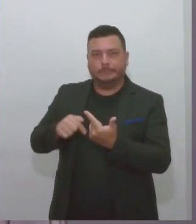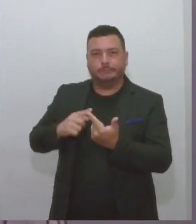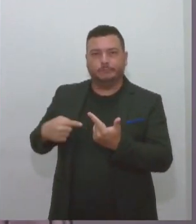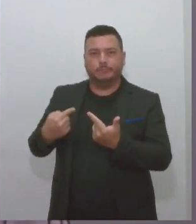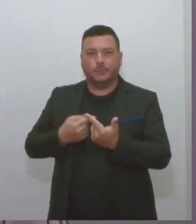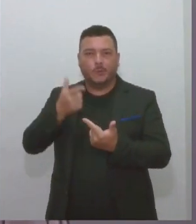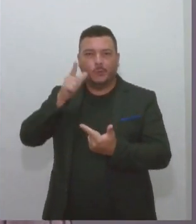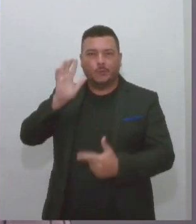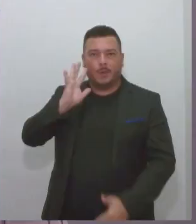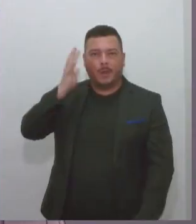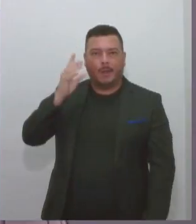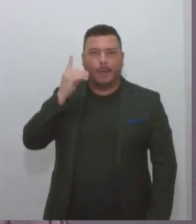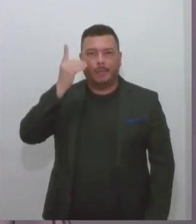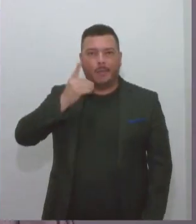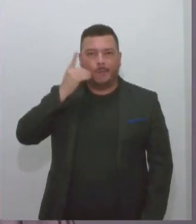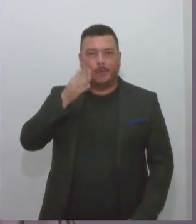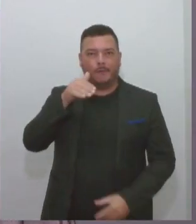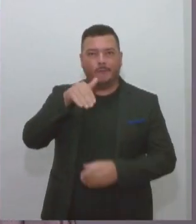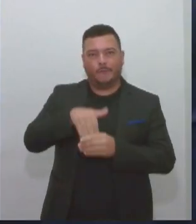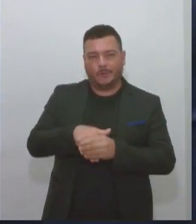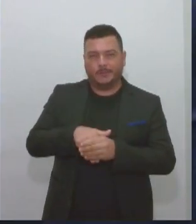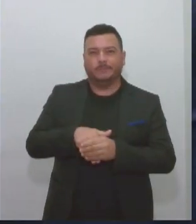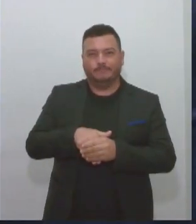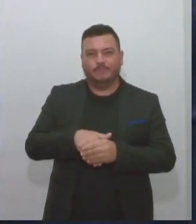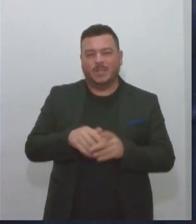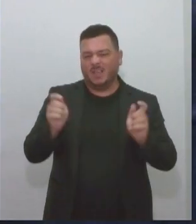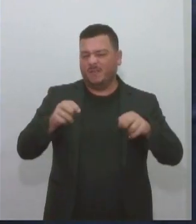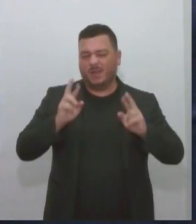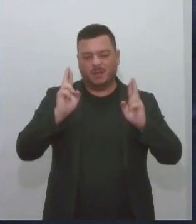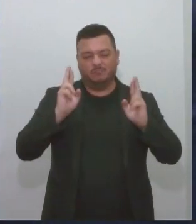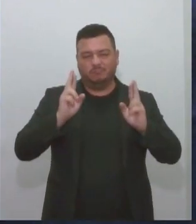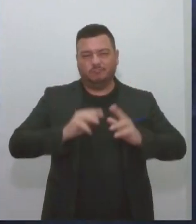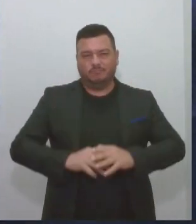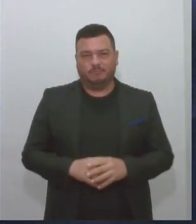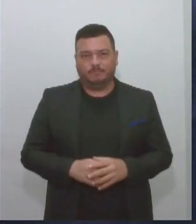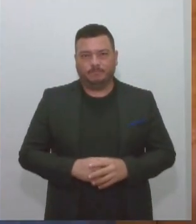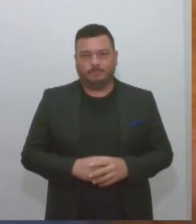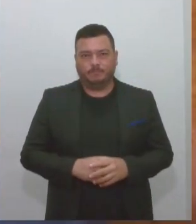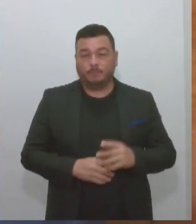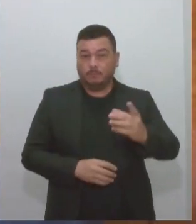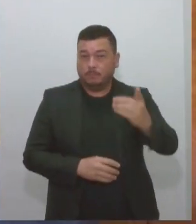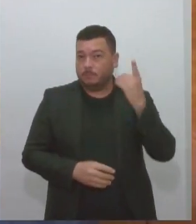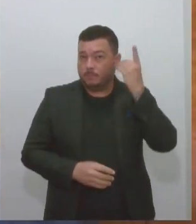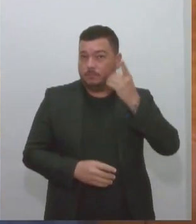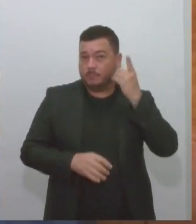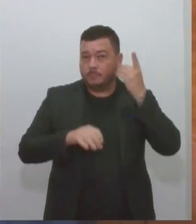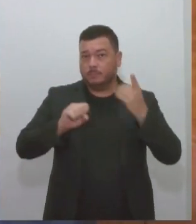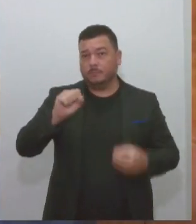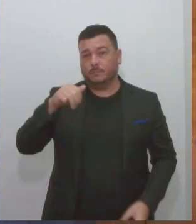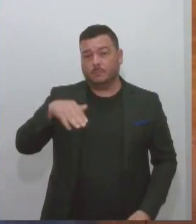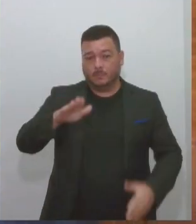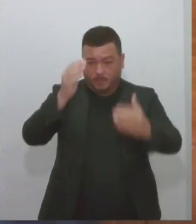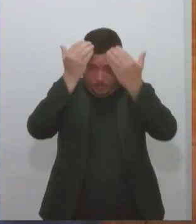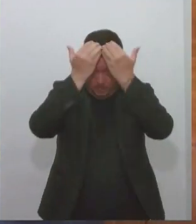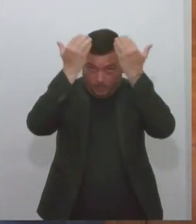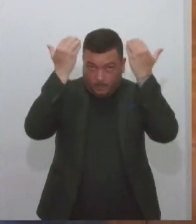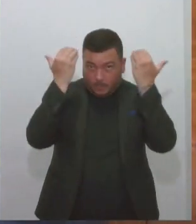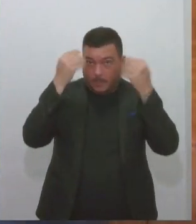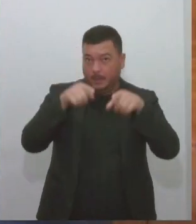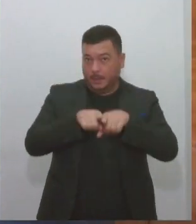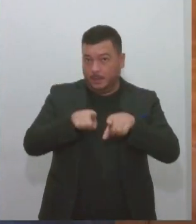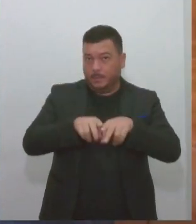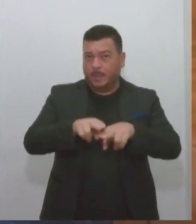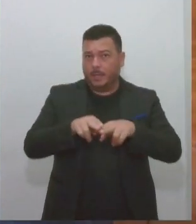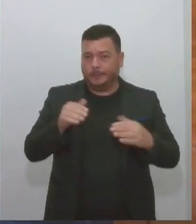deputados iremos votar e vai dar tudo certo. O deputado estadual Samuel Carvalho se mostrou favorável ao veto,